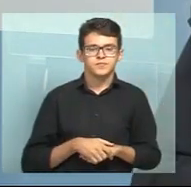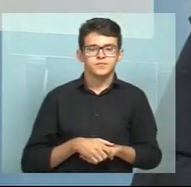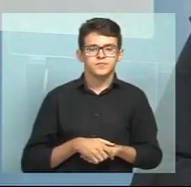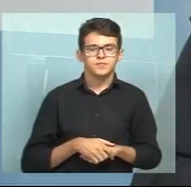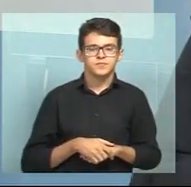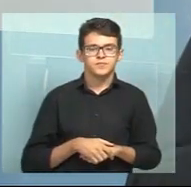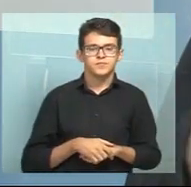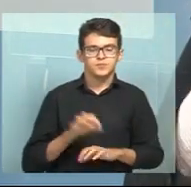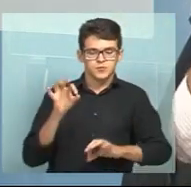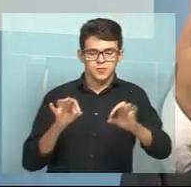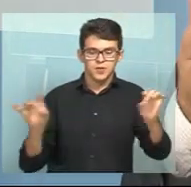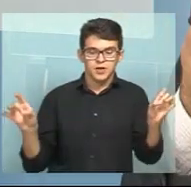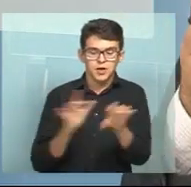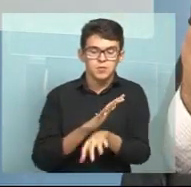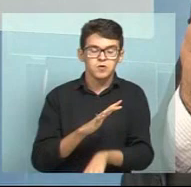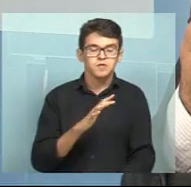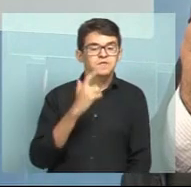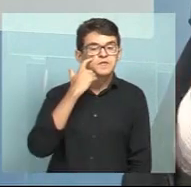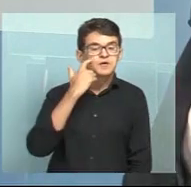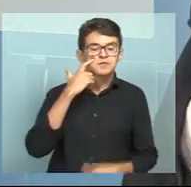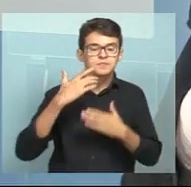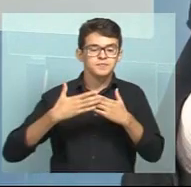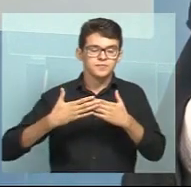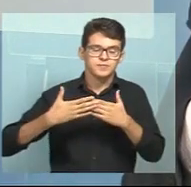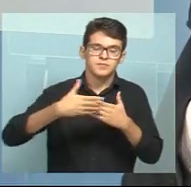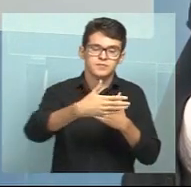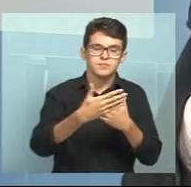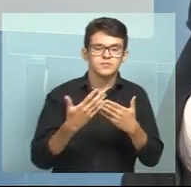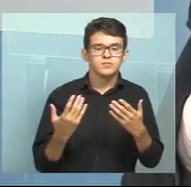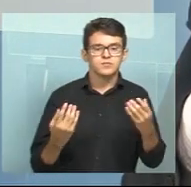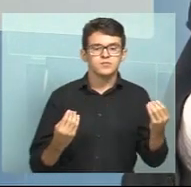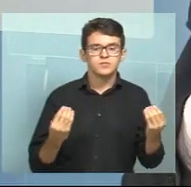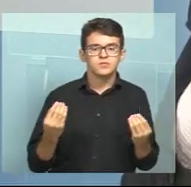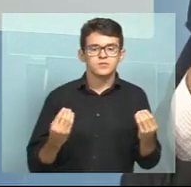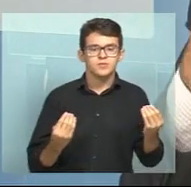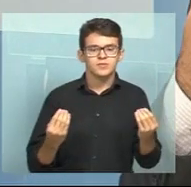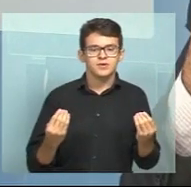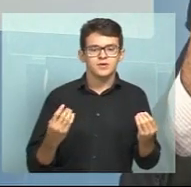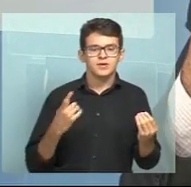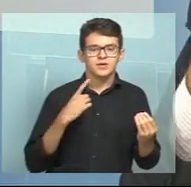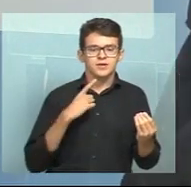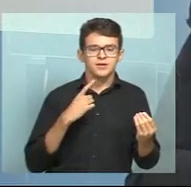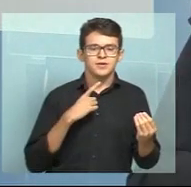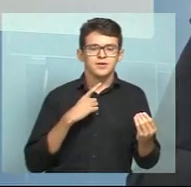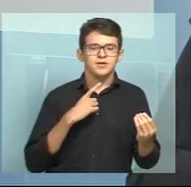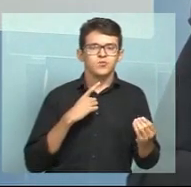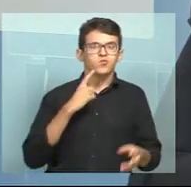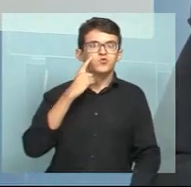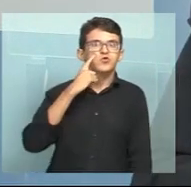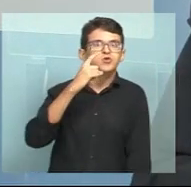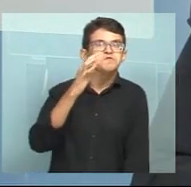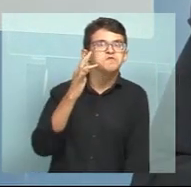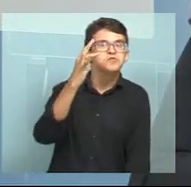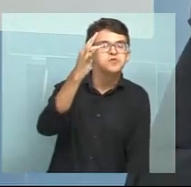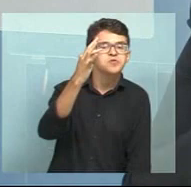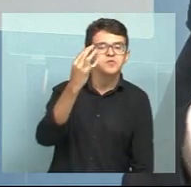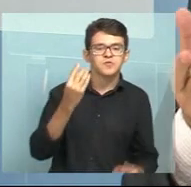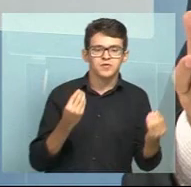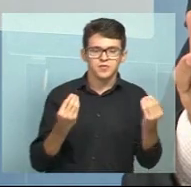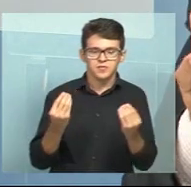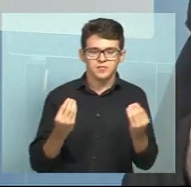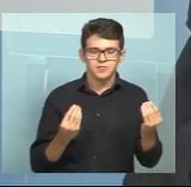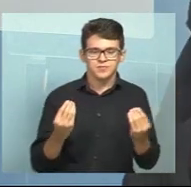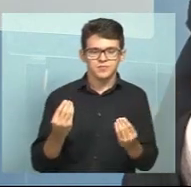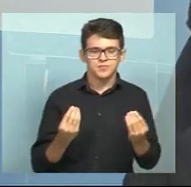né? Esse dia depois do julgamento, esse é um dia depois da manhã, era um filme que o mundo se acabou. Aqui no Brasil não se acabou não, diziam